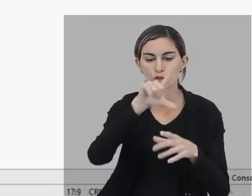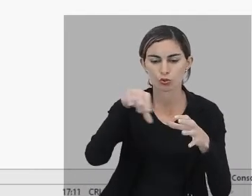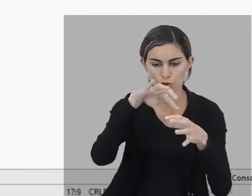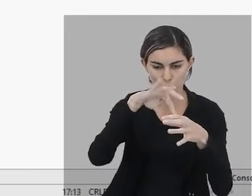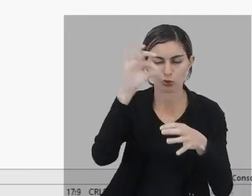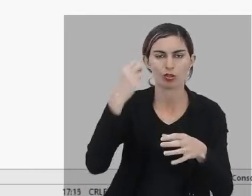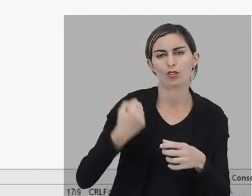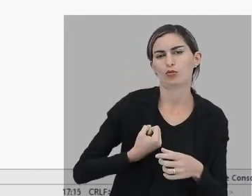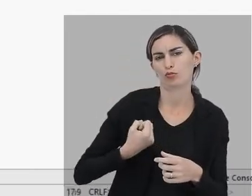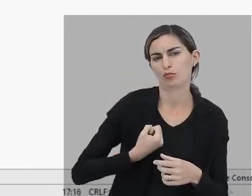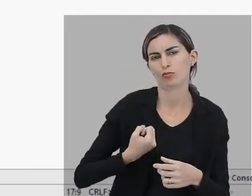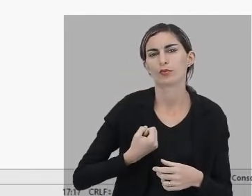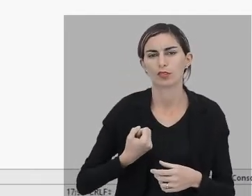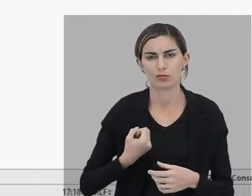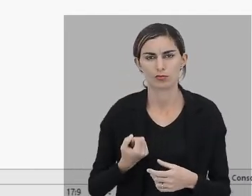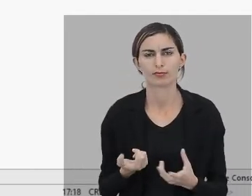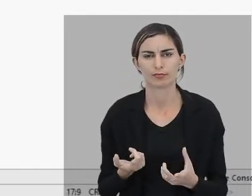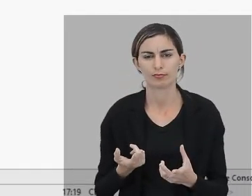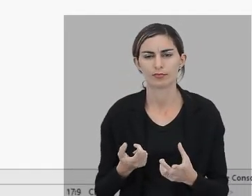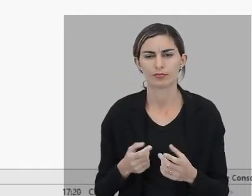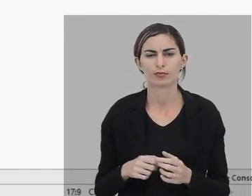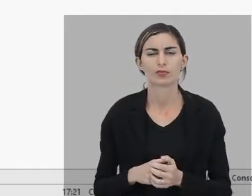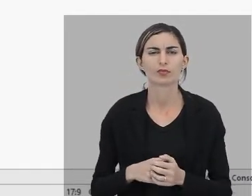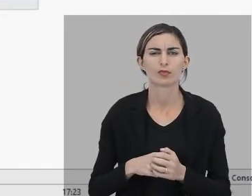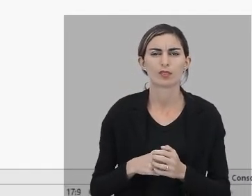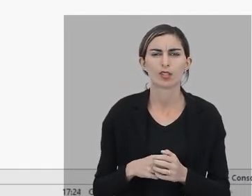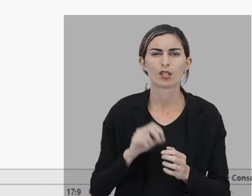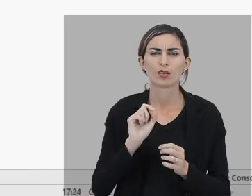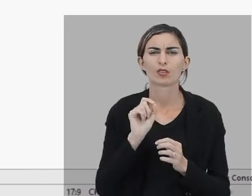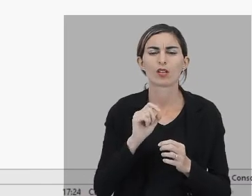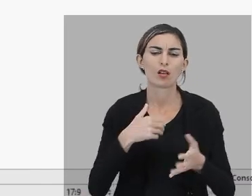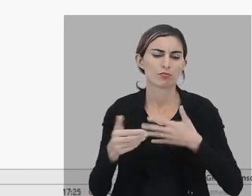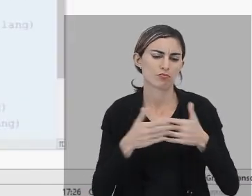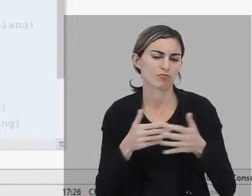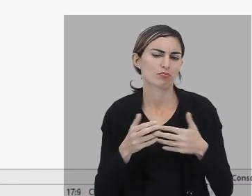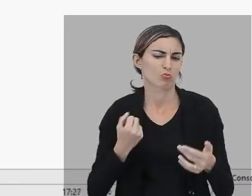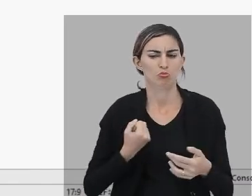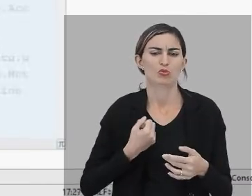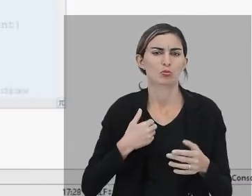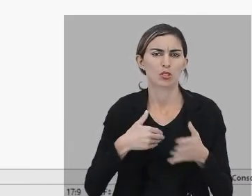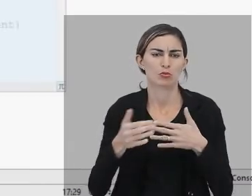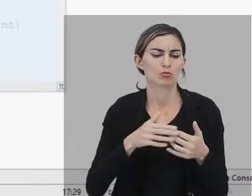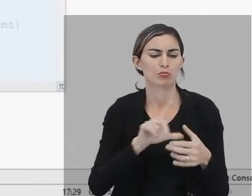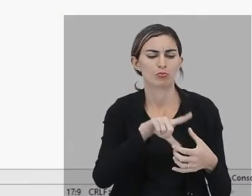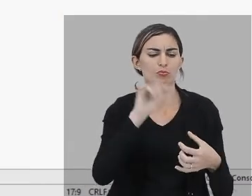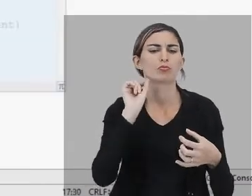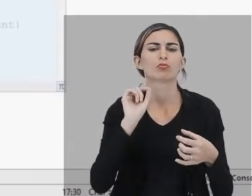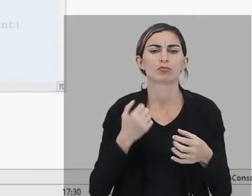números randômicos para mim. Randômico quer dizer aleatório.